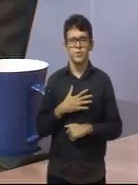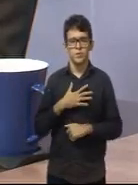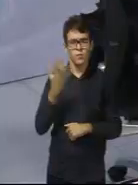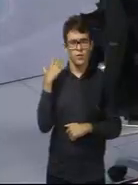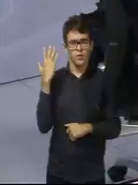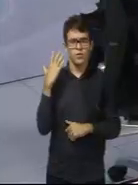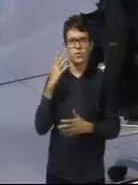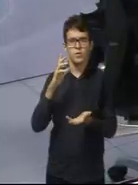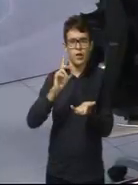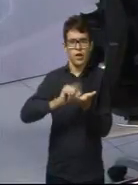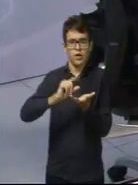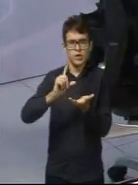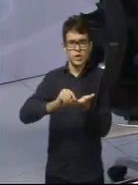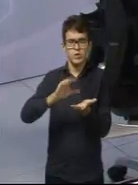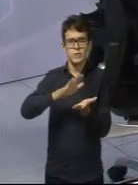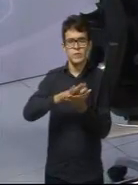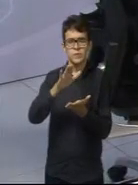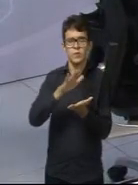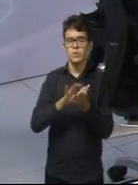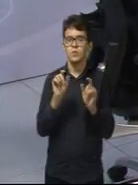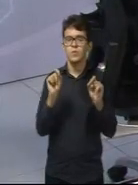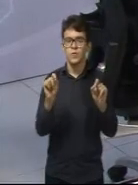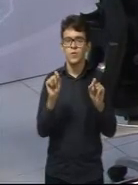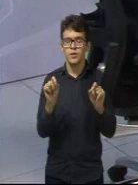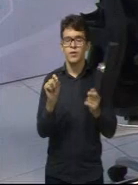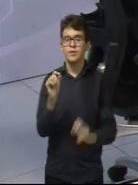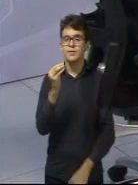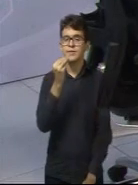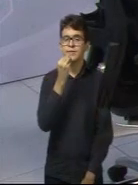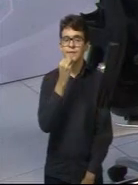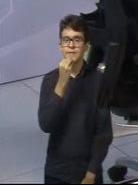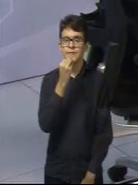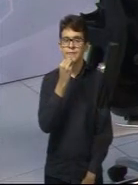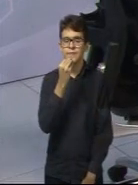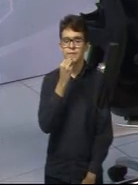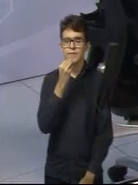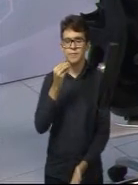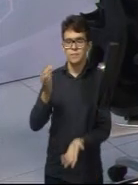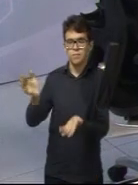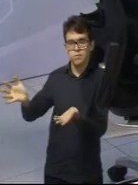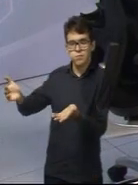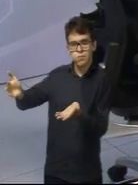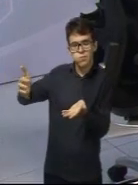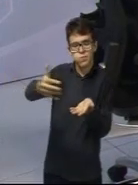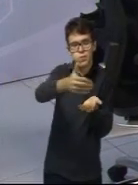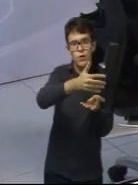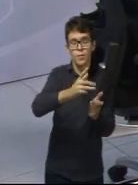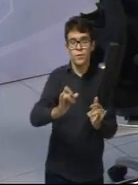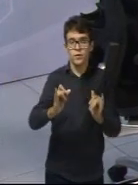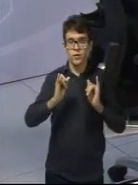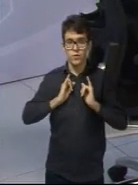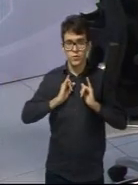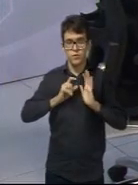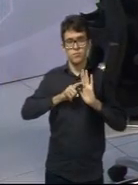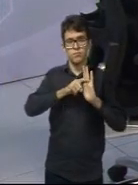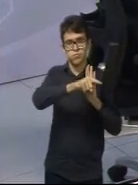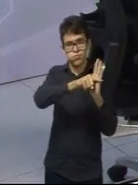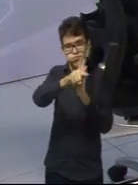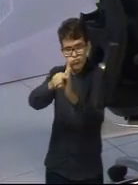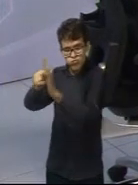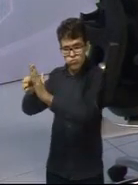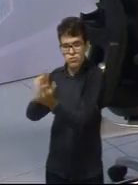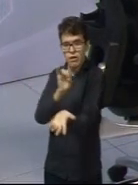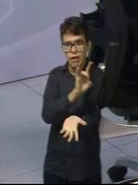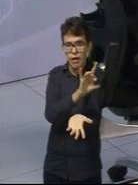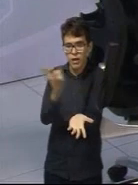um artigo que eu sugeri o seguinte, para ser justo, o que eu podia fazer? Pegar todas as aposentadorias do setor público, examinar quanto é que